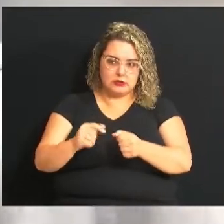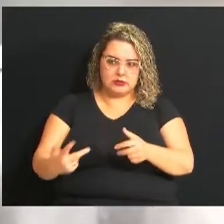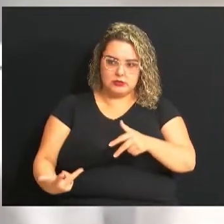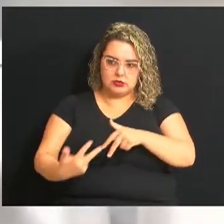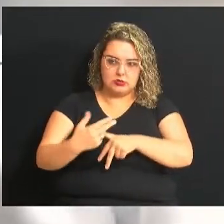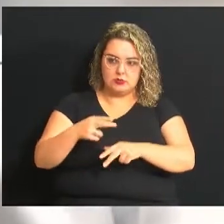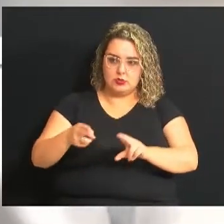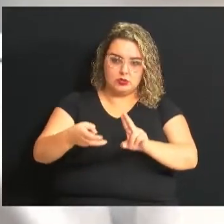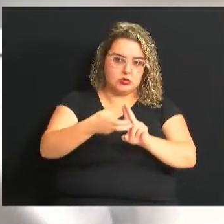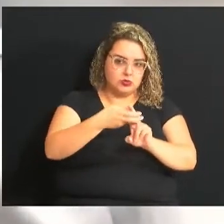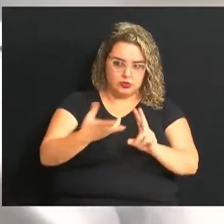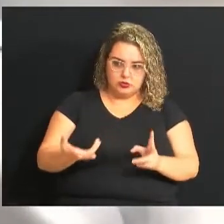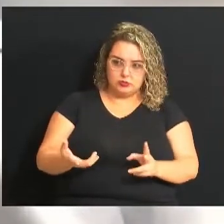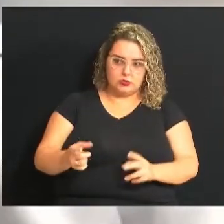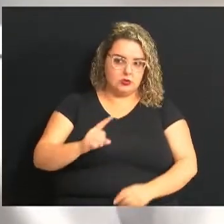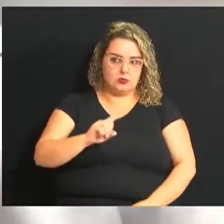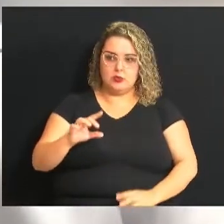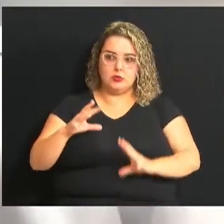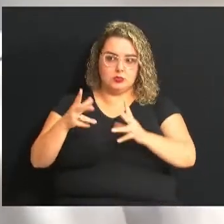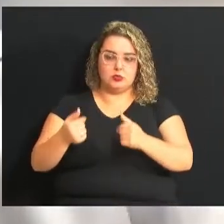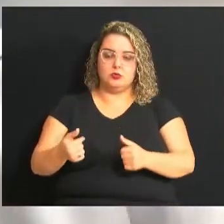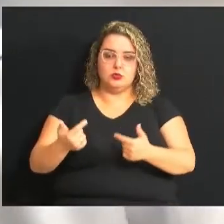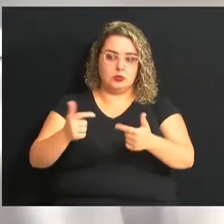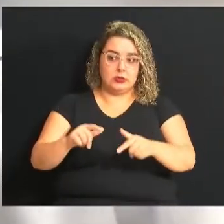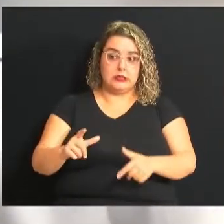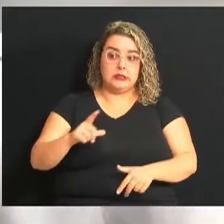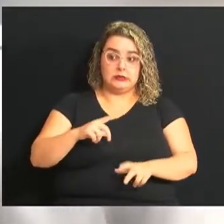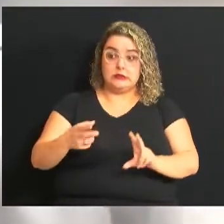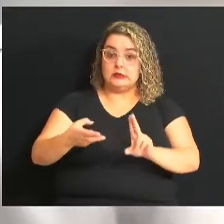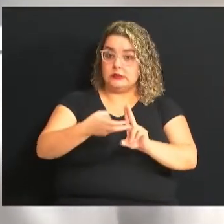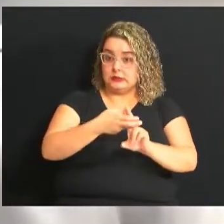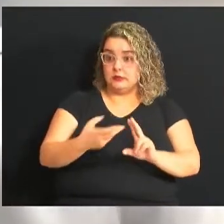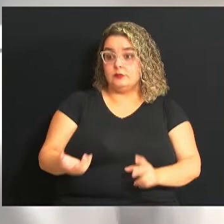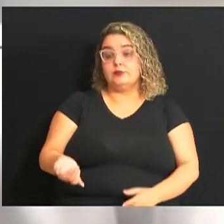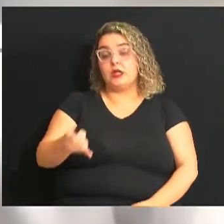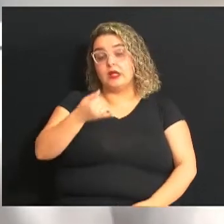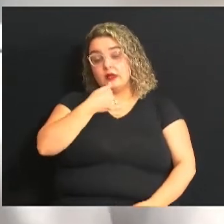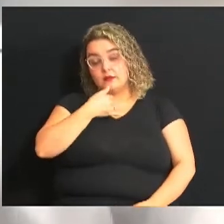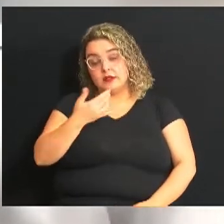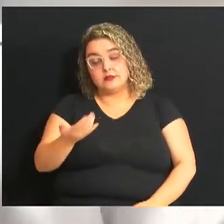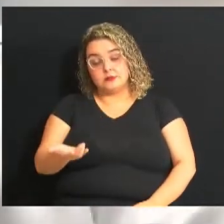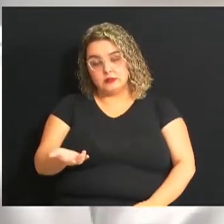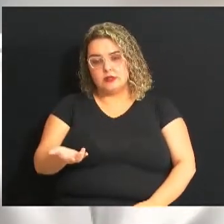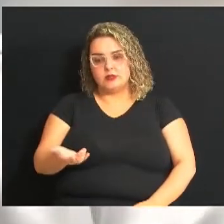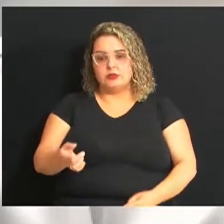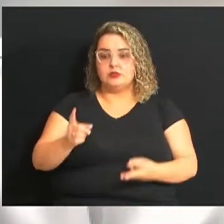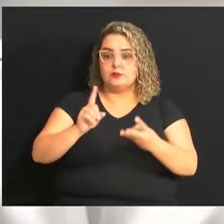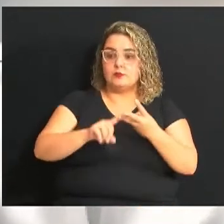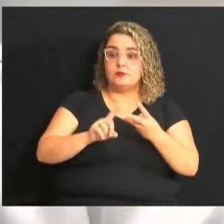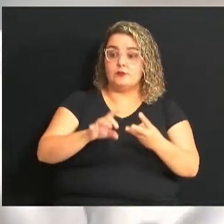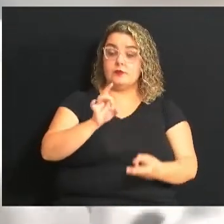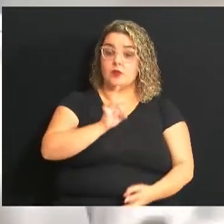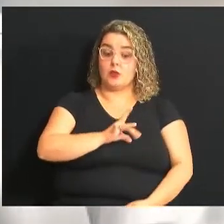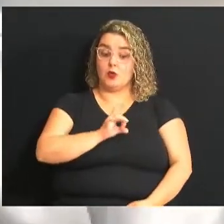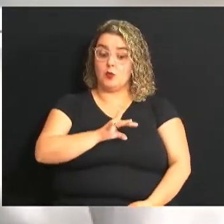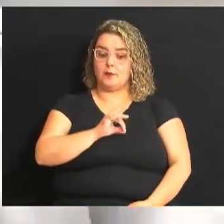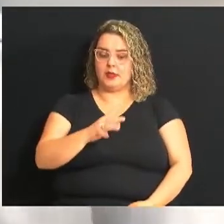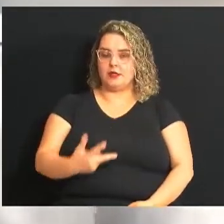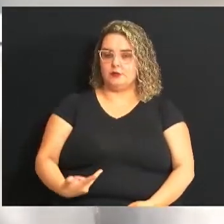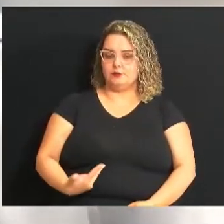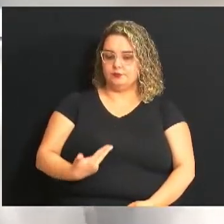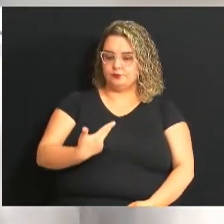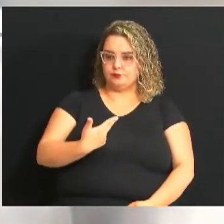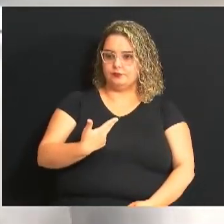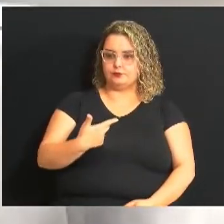SUS. Não é todo lugar que nós temos a cirurgia pelo SUS, infelizmente. Terceiro, o medo pela cirurgia, que é um problema